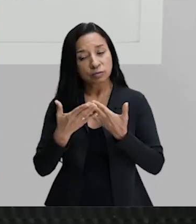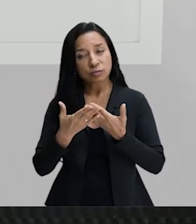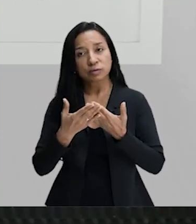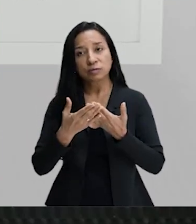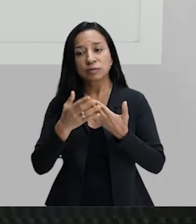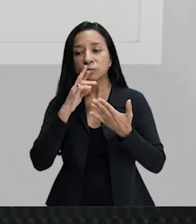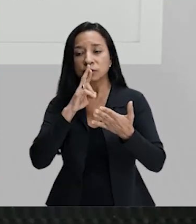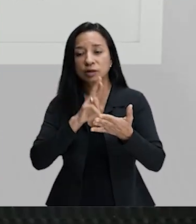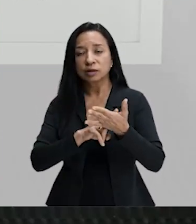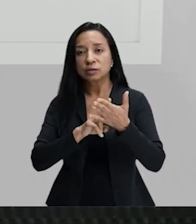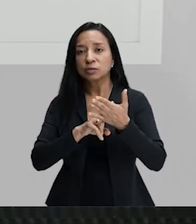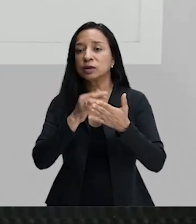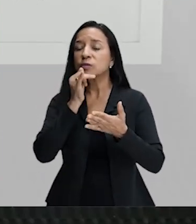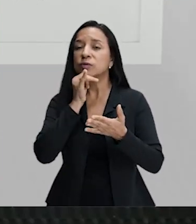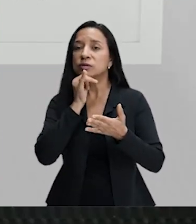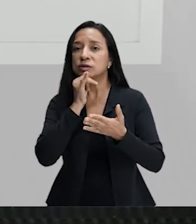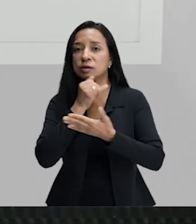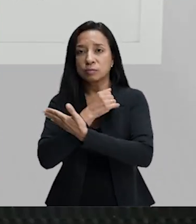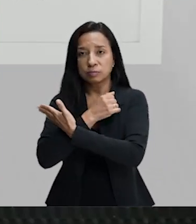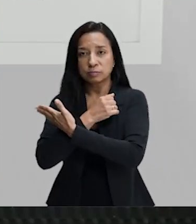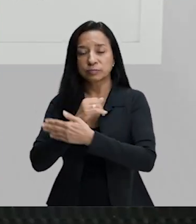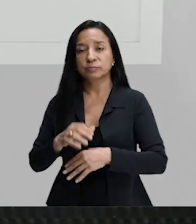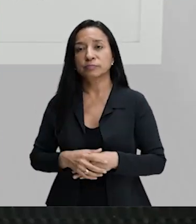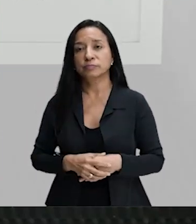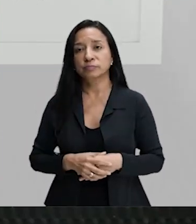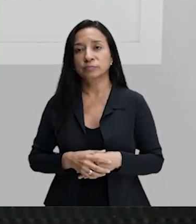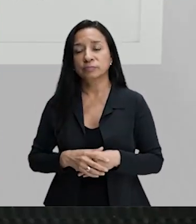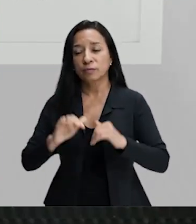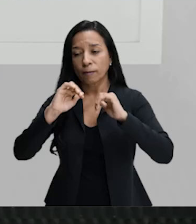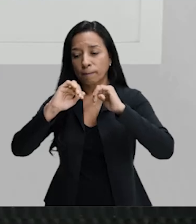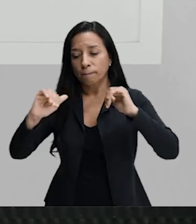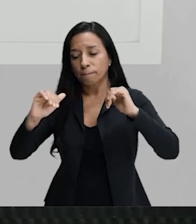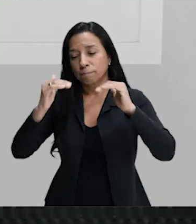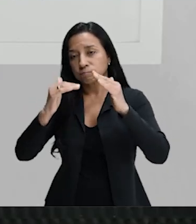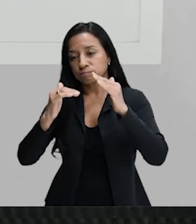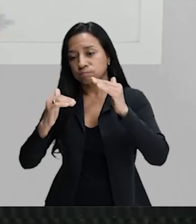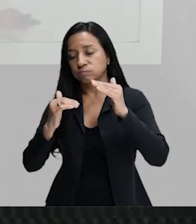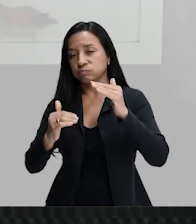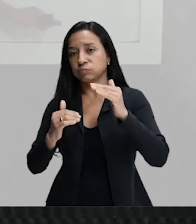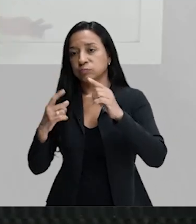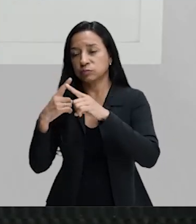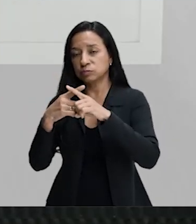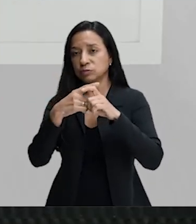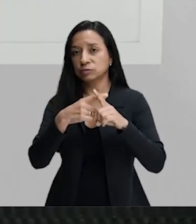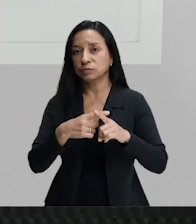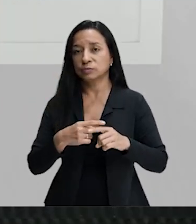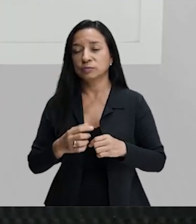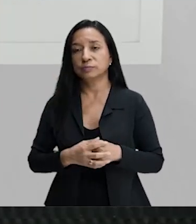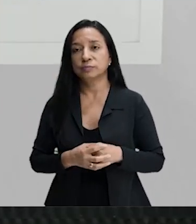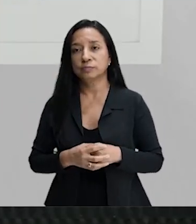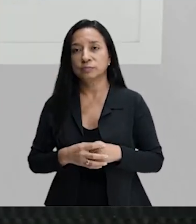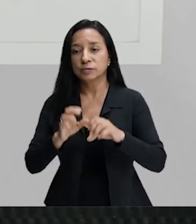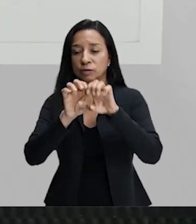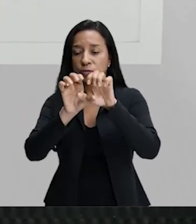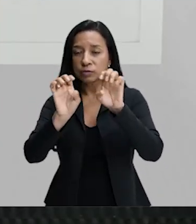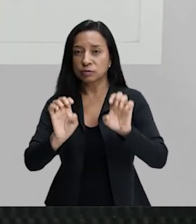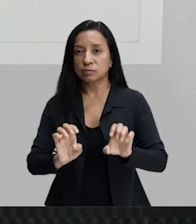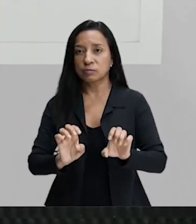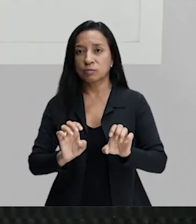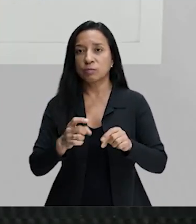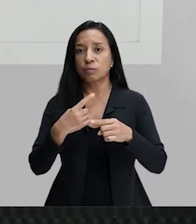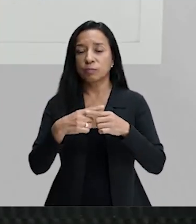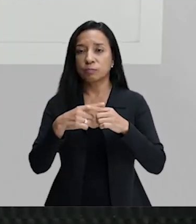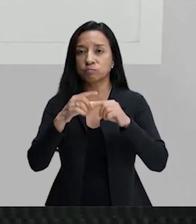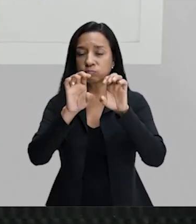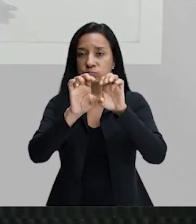esse exemplo que eu coloquei aqui, para decompor esse polinômio aqui, ó. Essa equação, né? Porque é